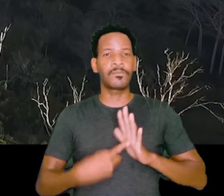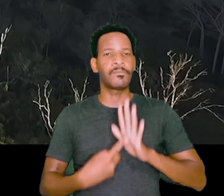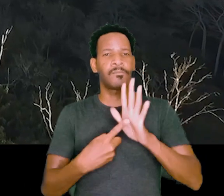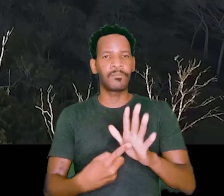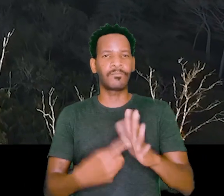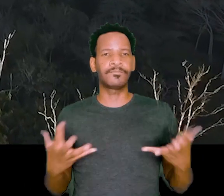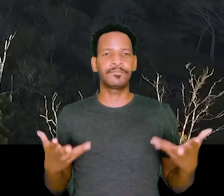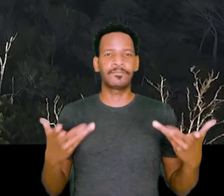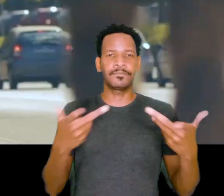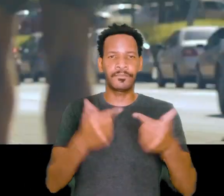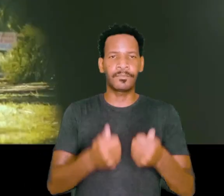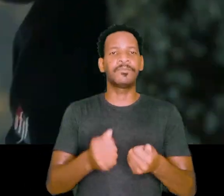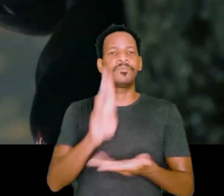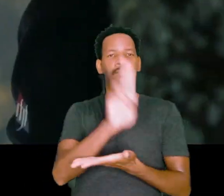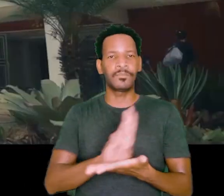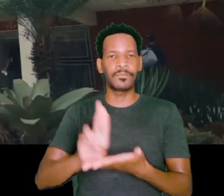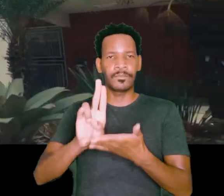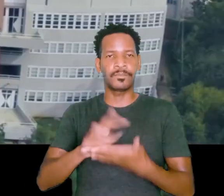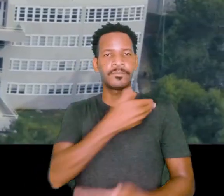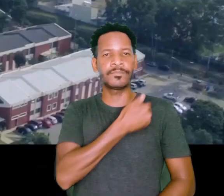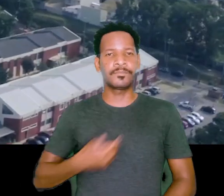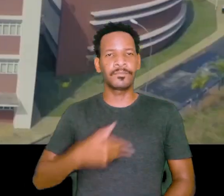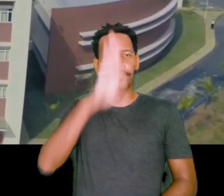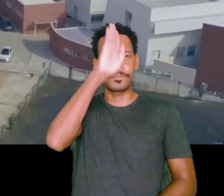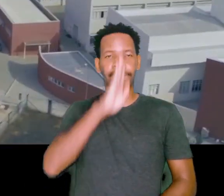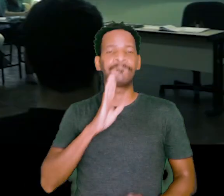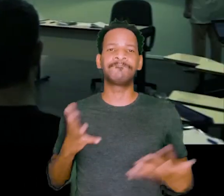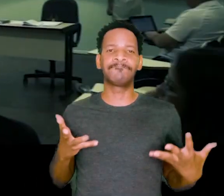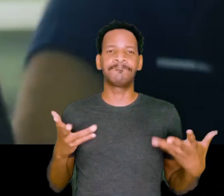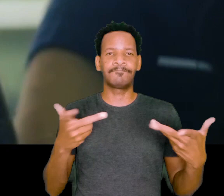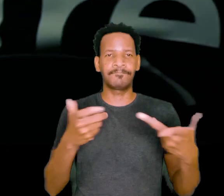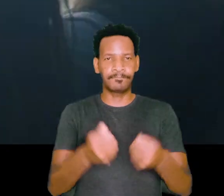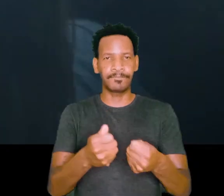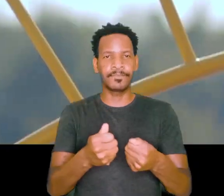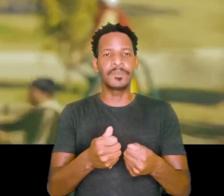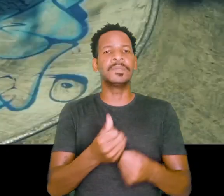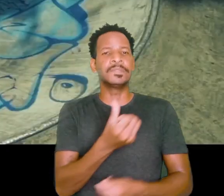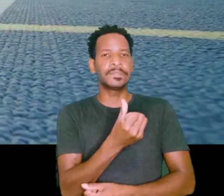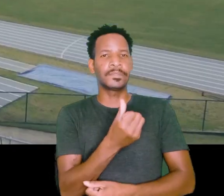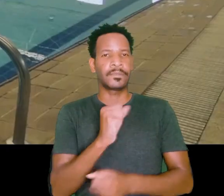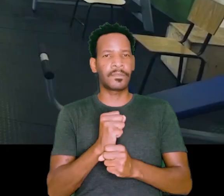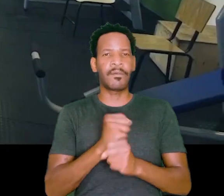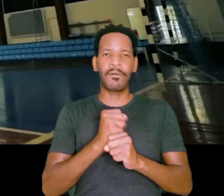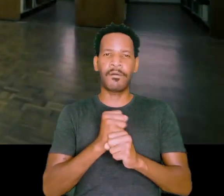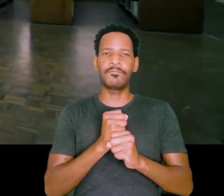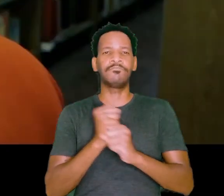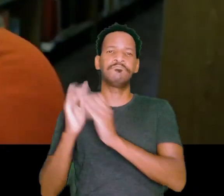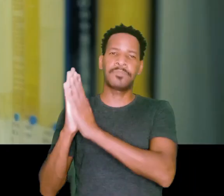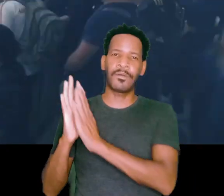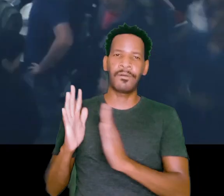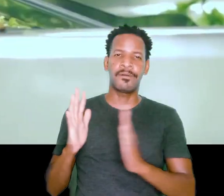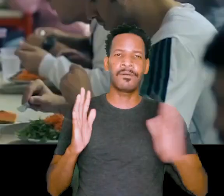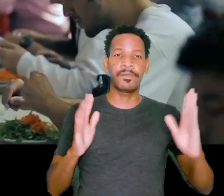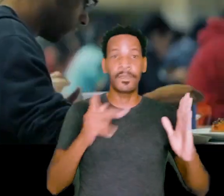que demonstra a relevância de uma universidade pública, gratuita e de qualidade. 60 anos se passaram